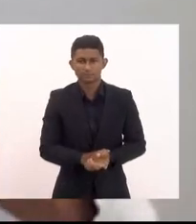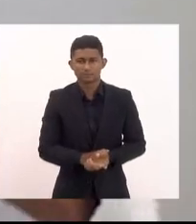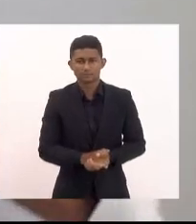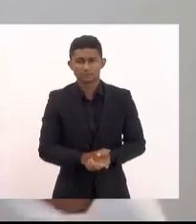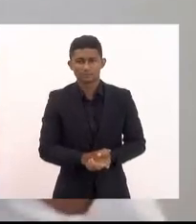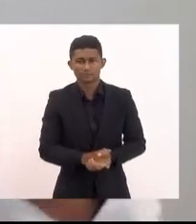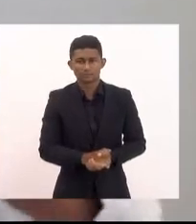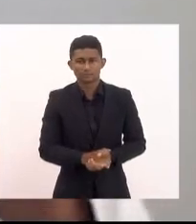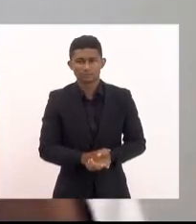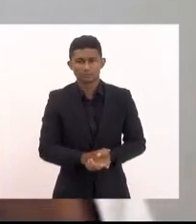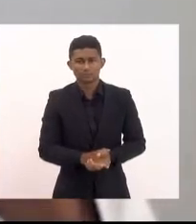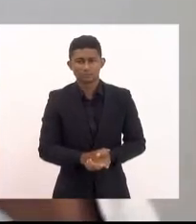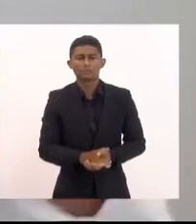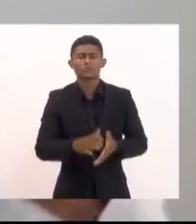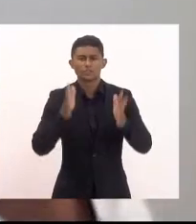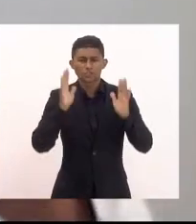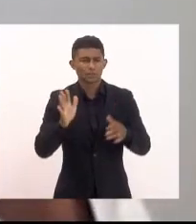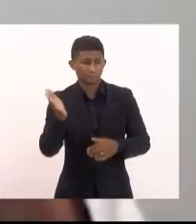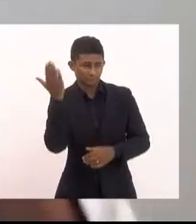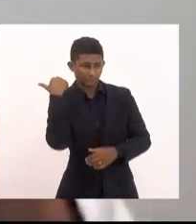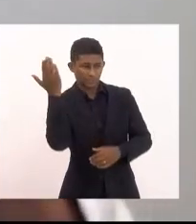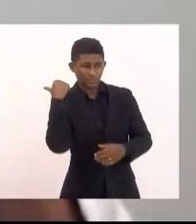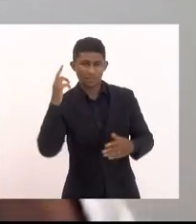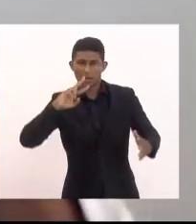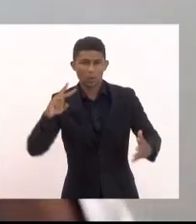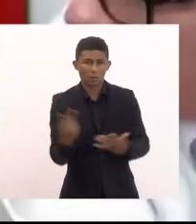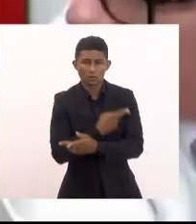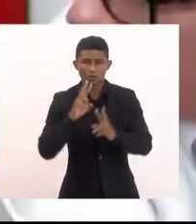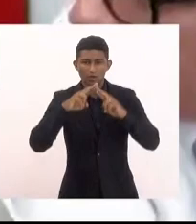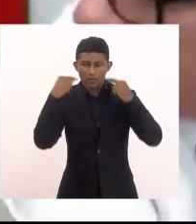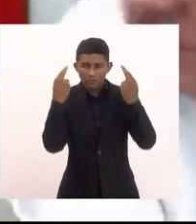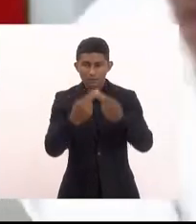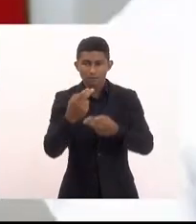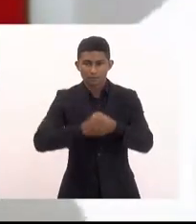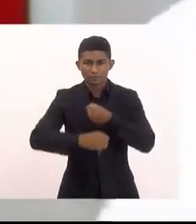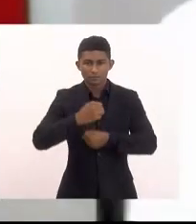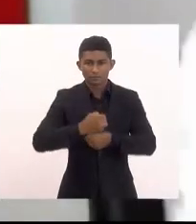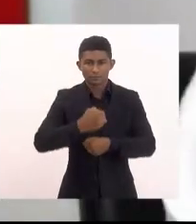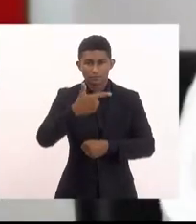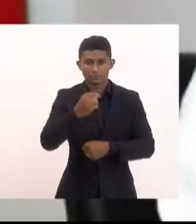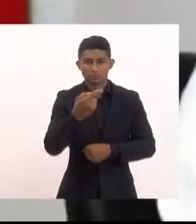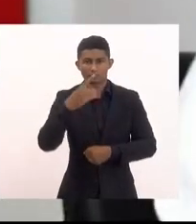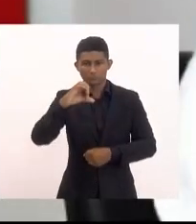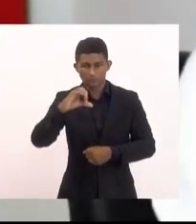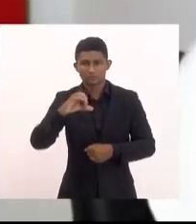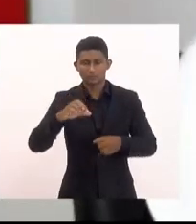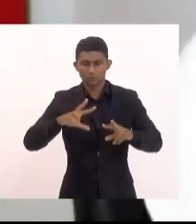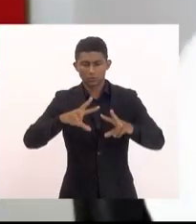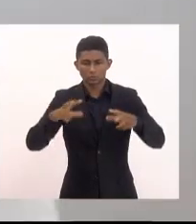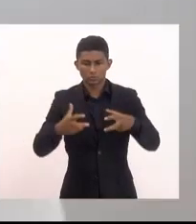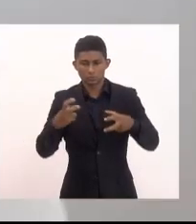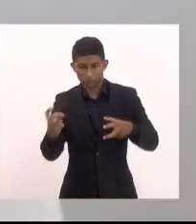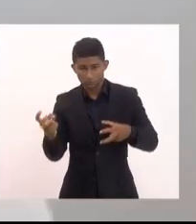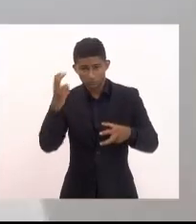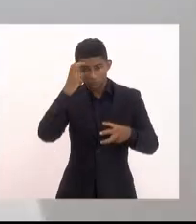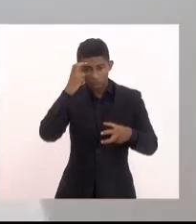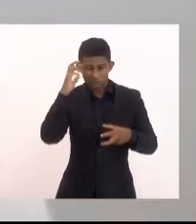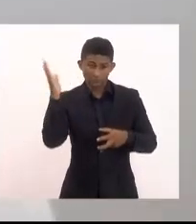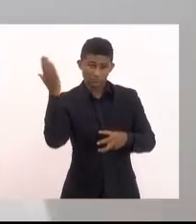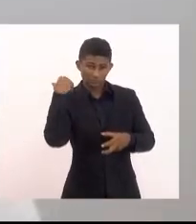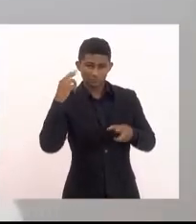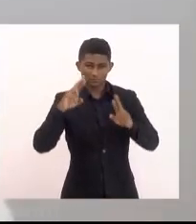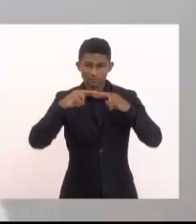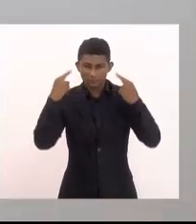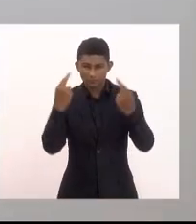Já teve uma audiência pública realizada em 2019 pela Comissão de Cultura, e nesta audiência pública,